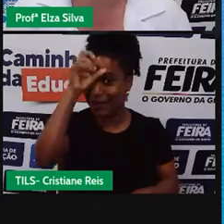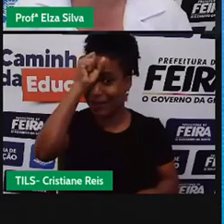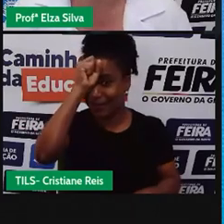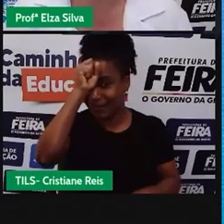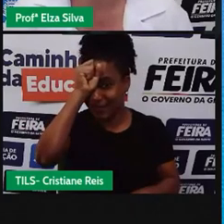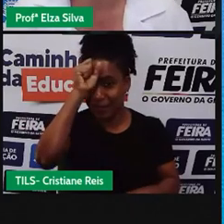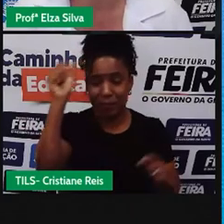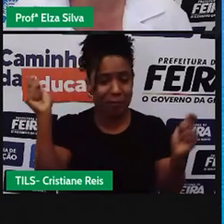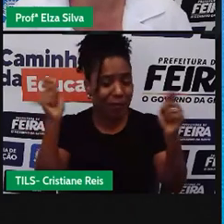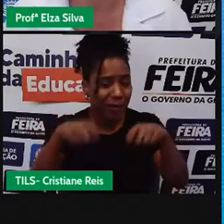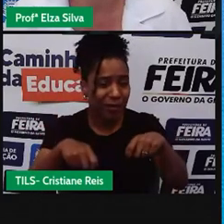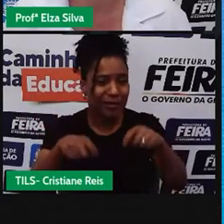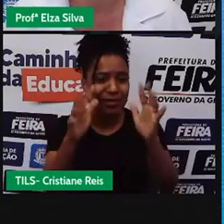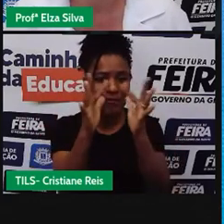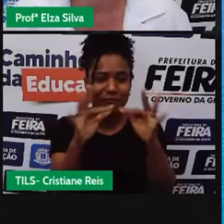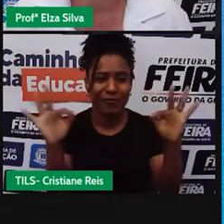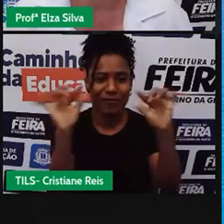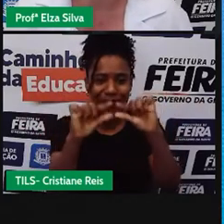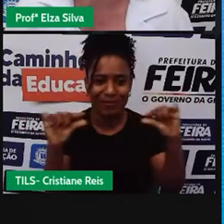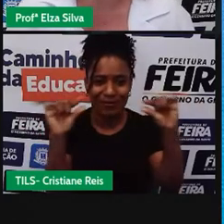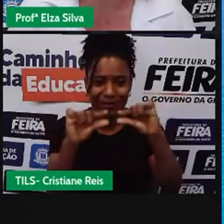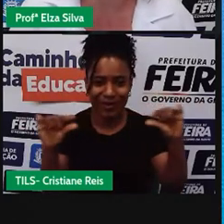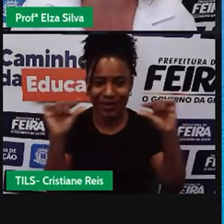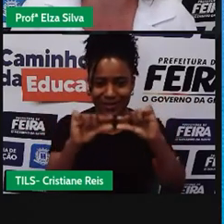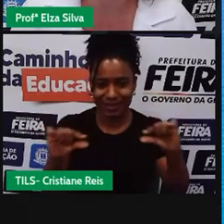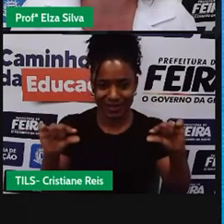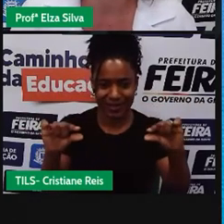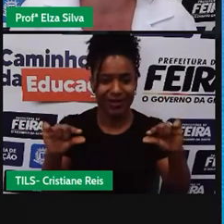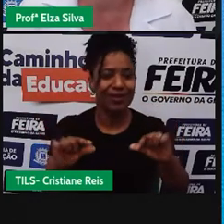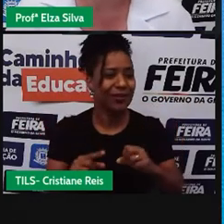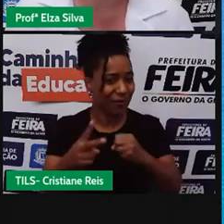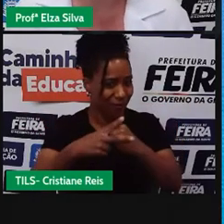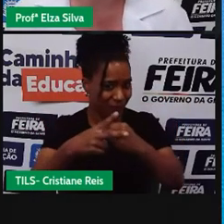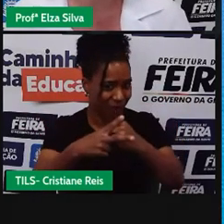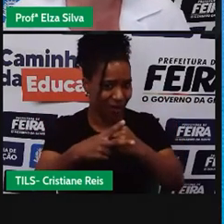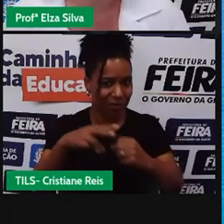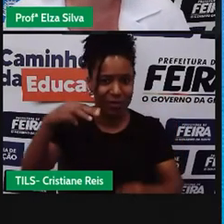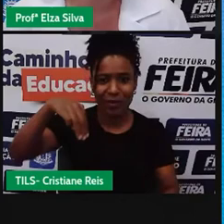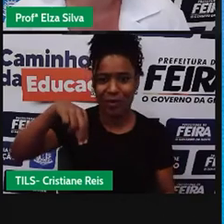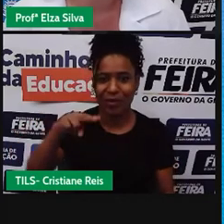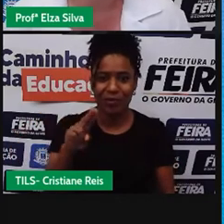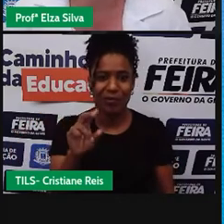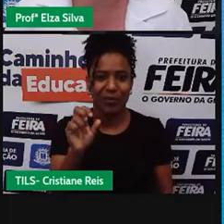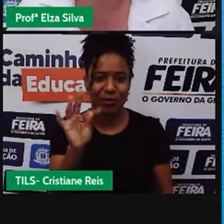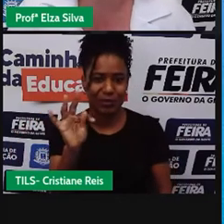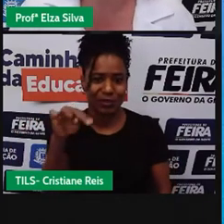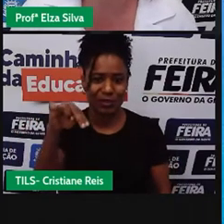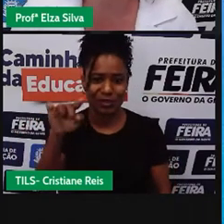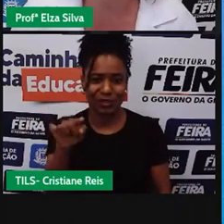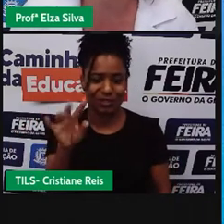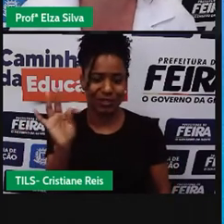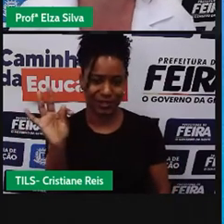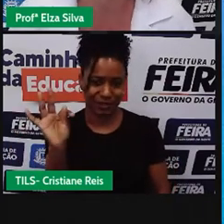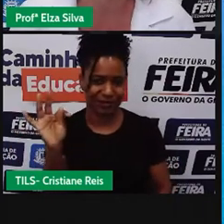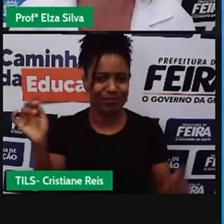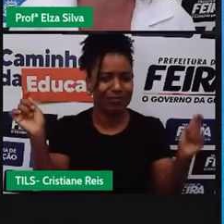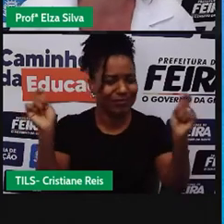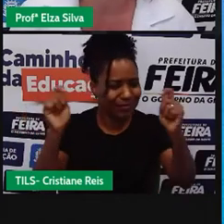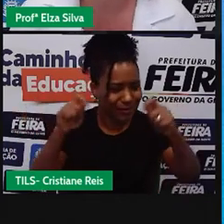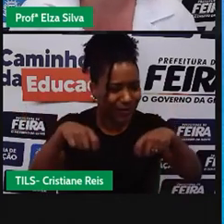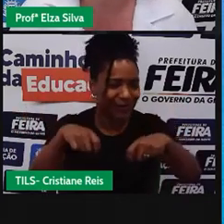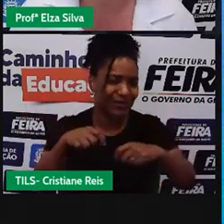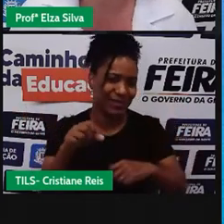o modal must, afirmando, negando. Se nós formos negar alguma